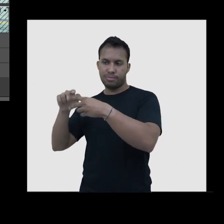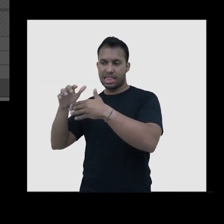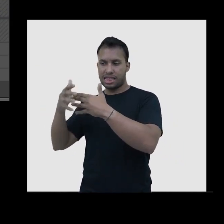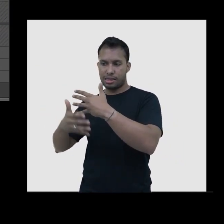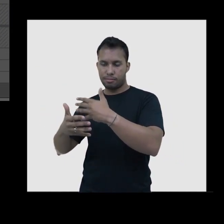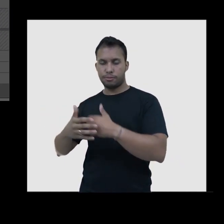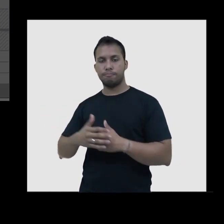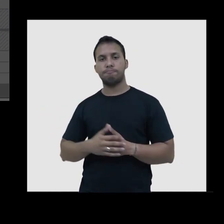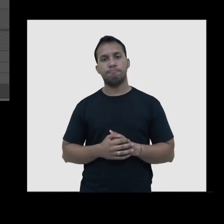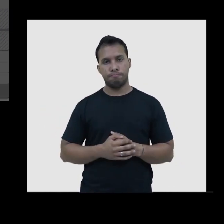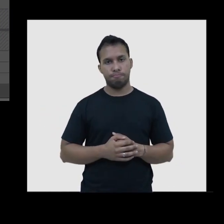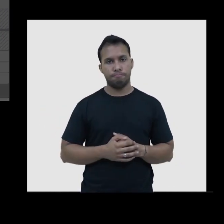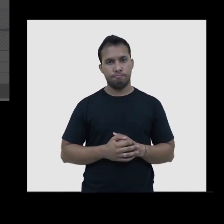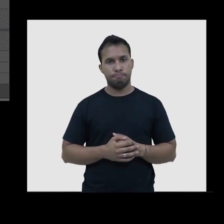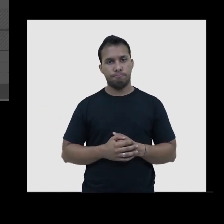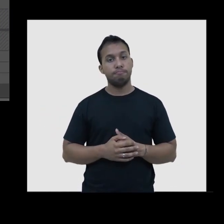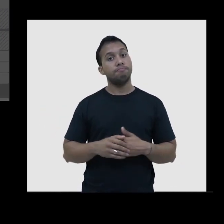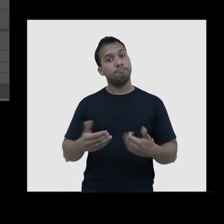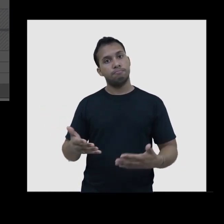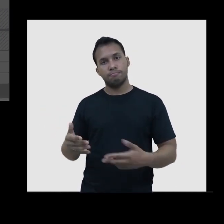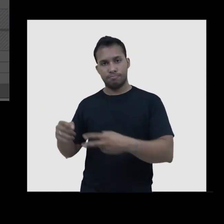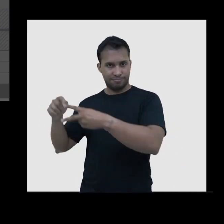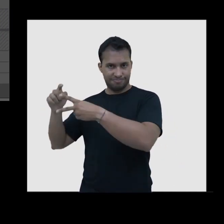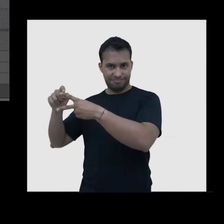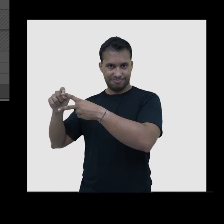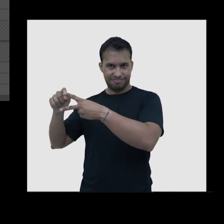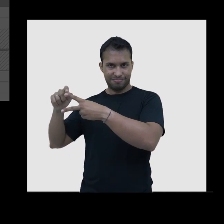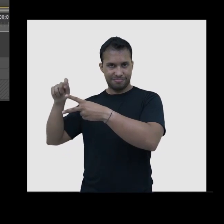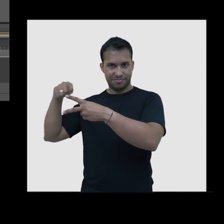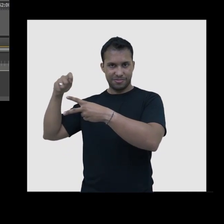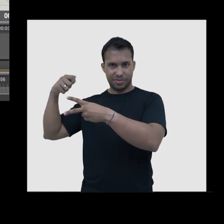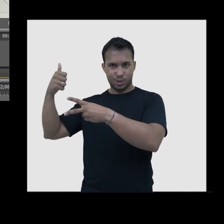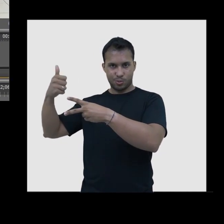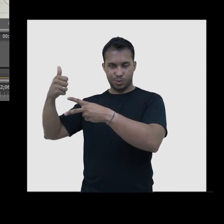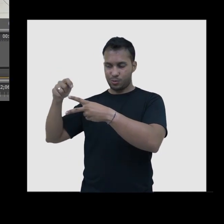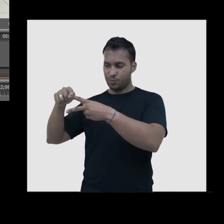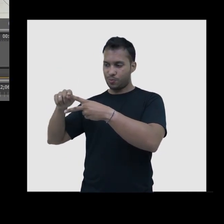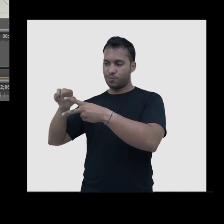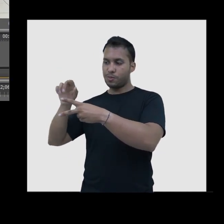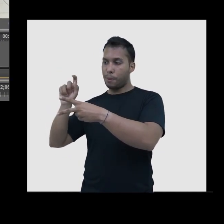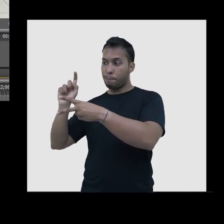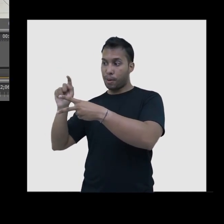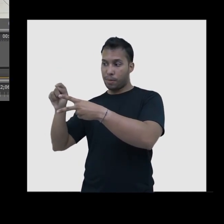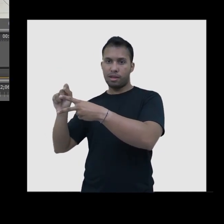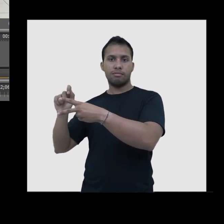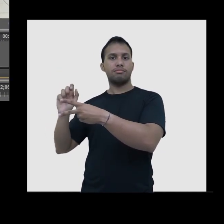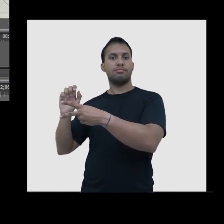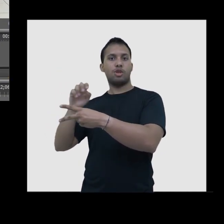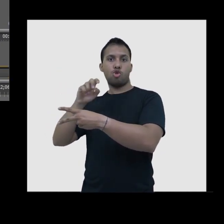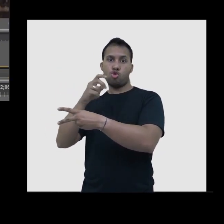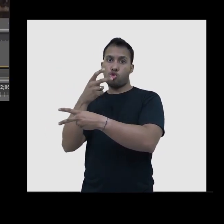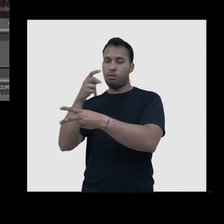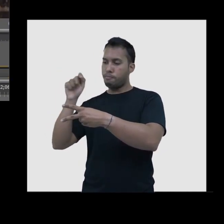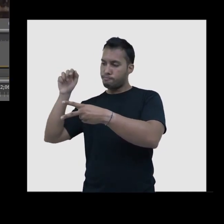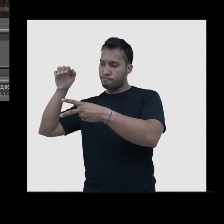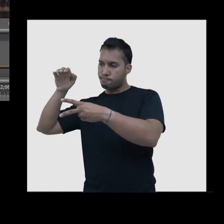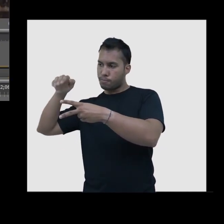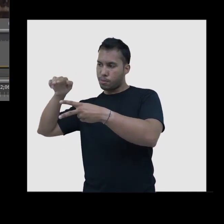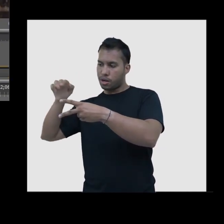Bom, eu vou mexer onde? Eu vou mexer com a janela de Libras. Então, com esse outro vídeo, eu vou primeiro, 2 cliques nele para